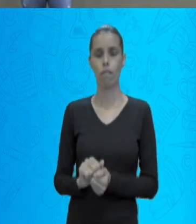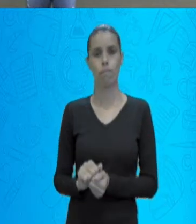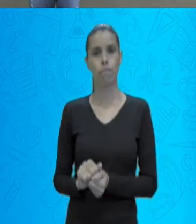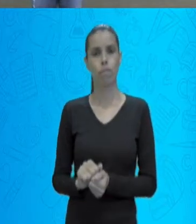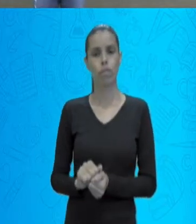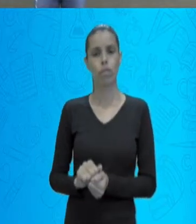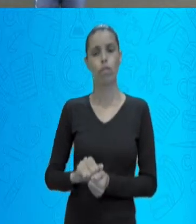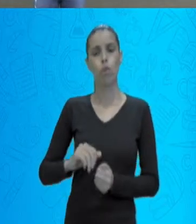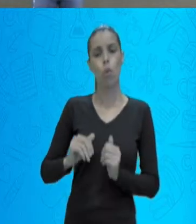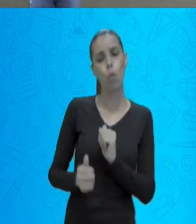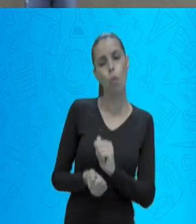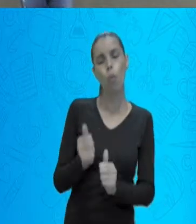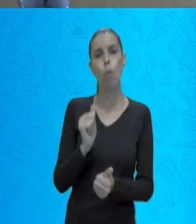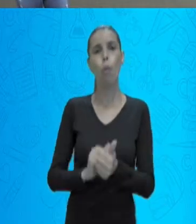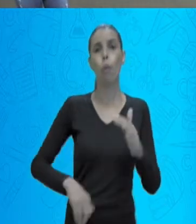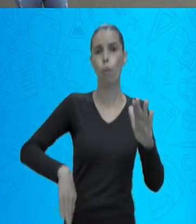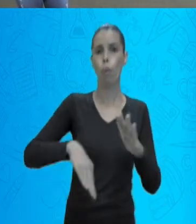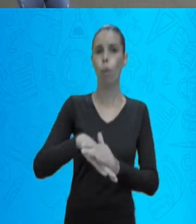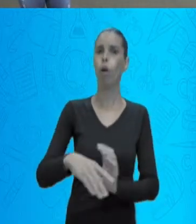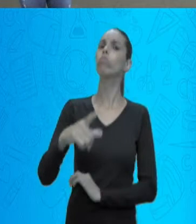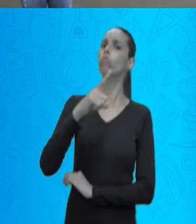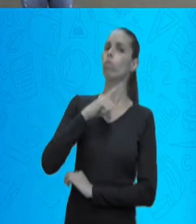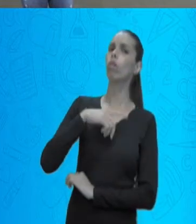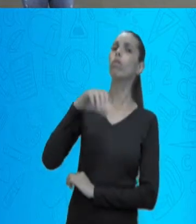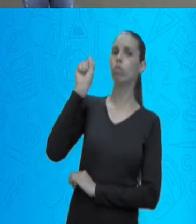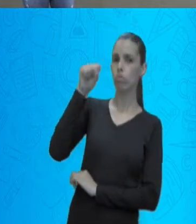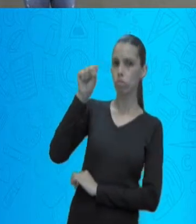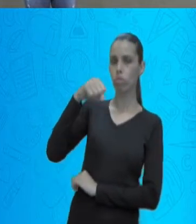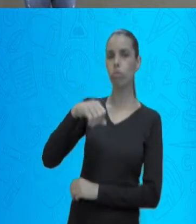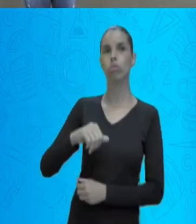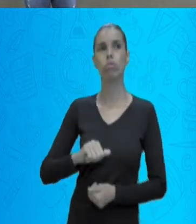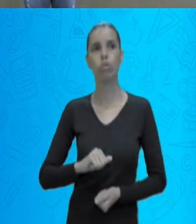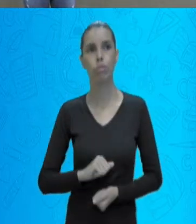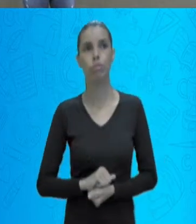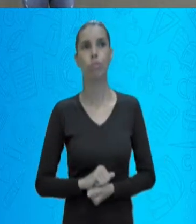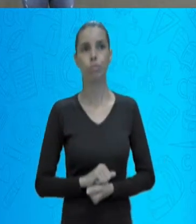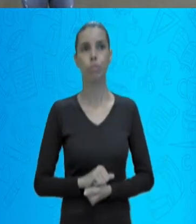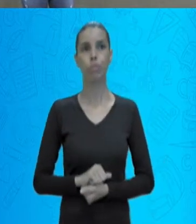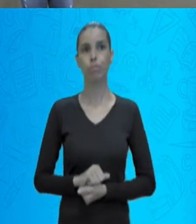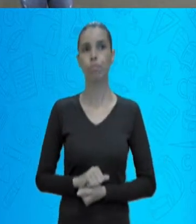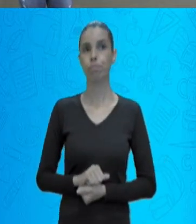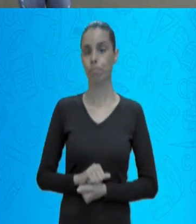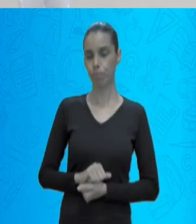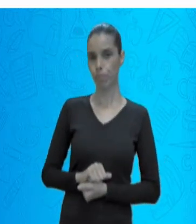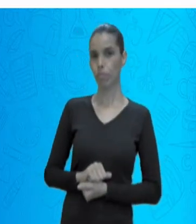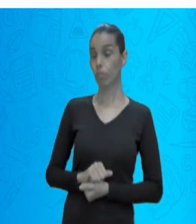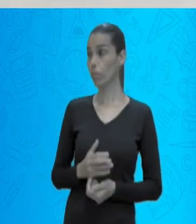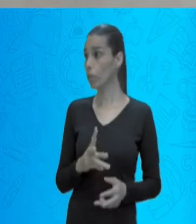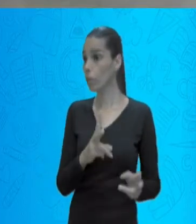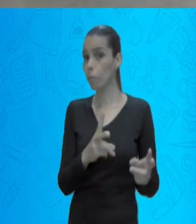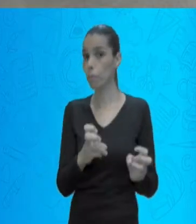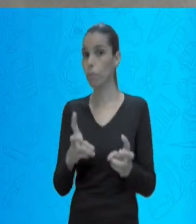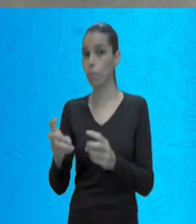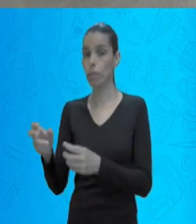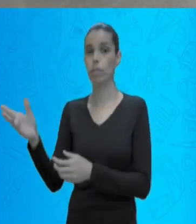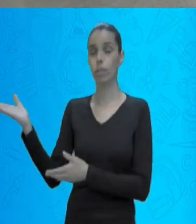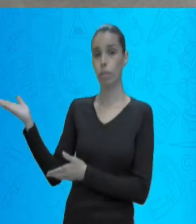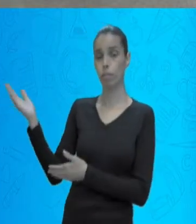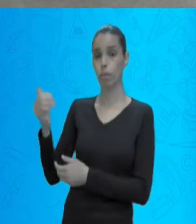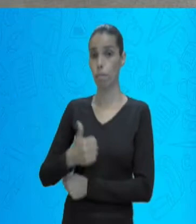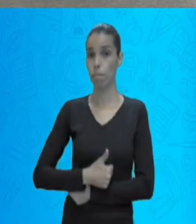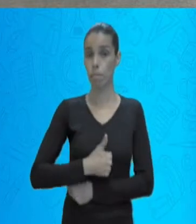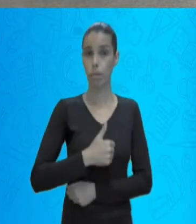Ó, novamente. Não, vai ter Copa do Mundo. Olha a diferença. A